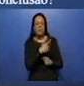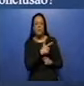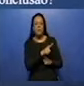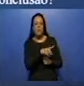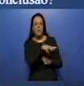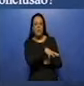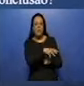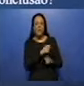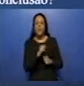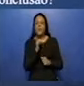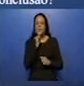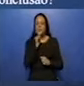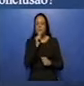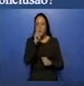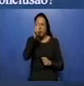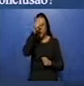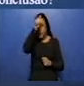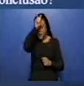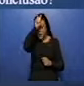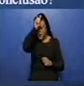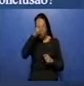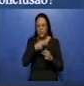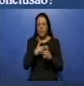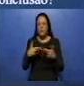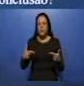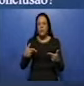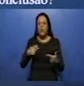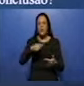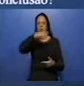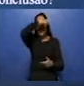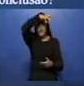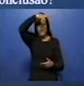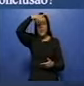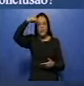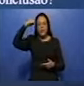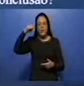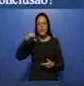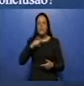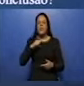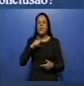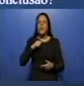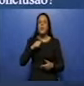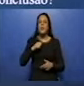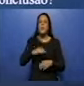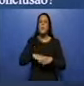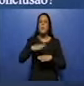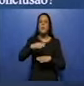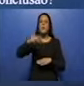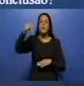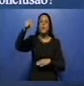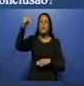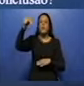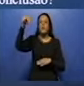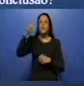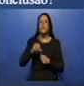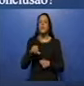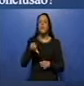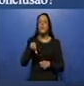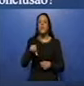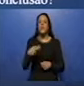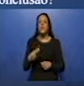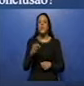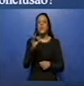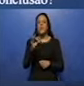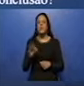exemplo, raros na Amazônia, são mais comuns na região nordeste, 92% do rebanho